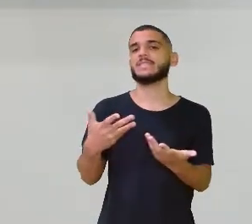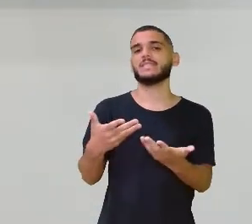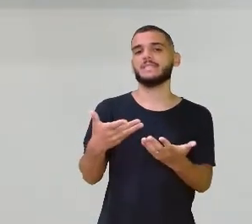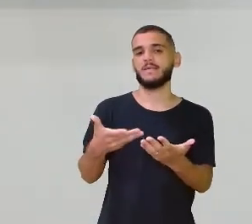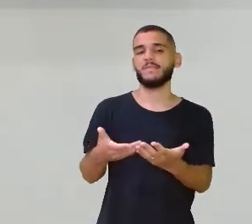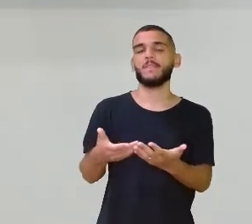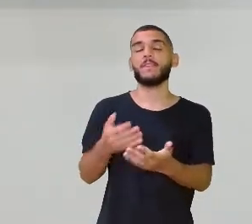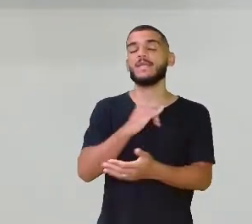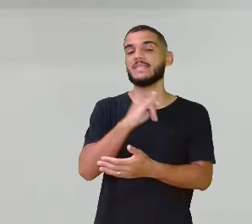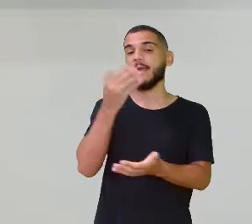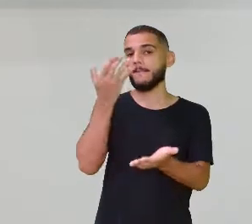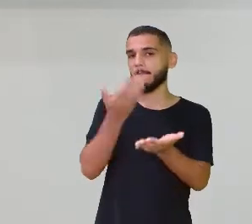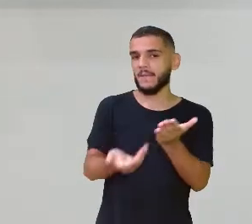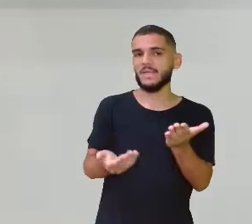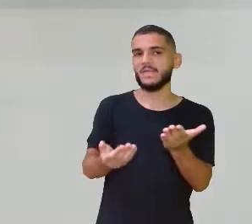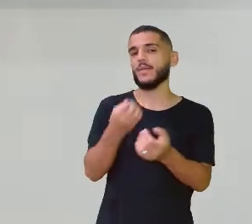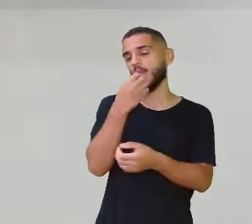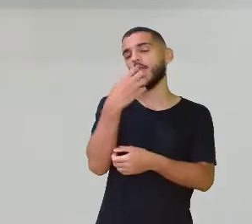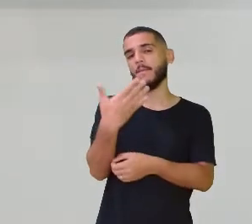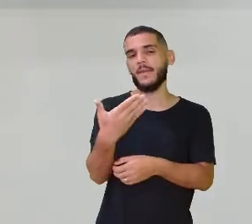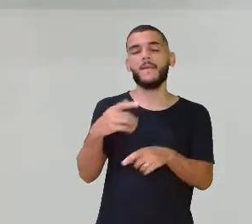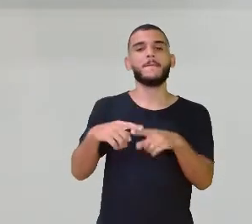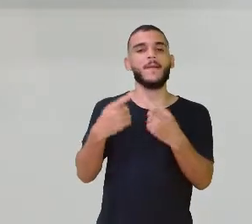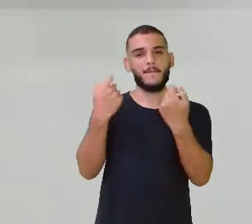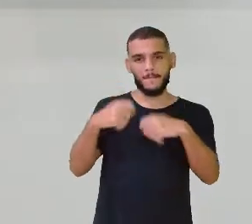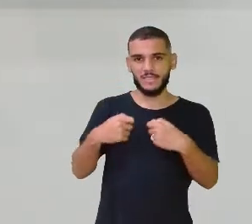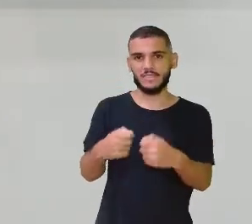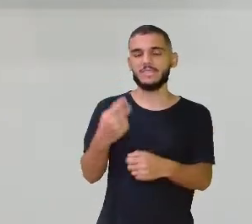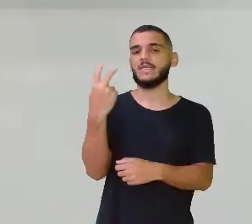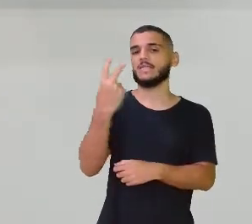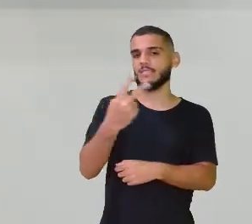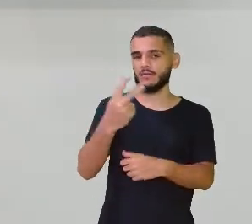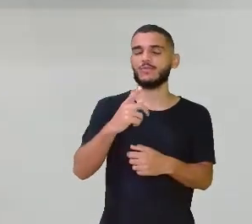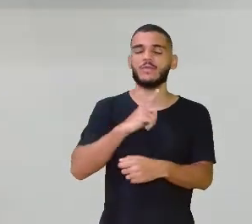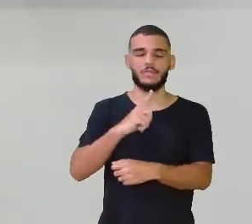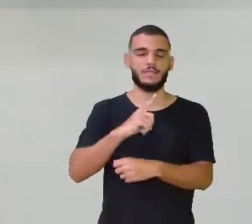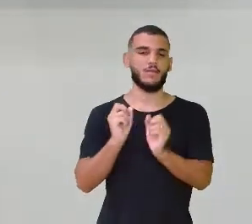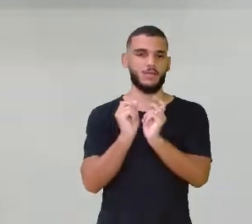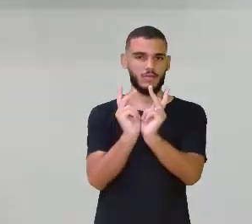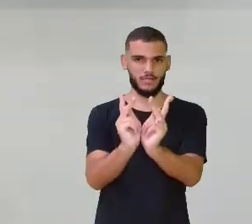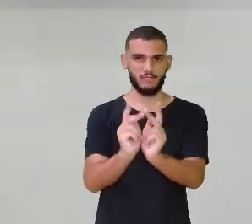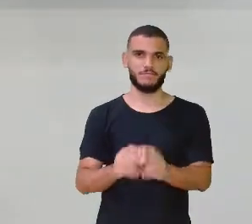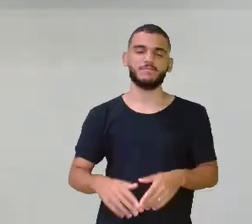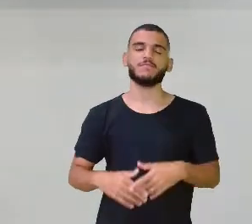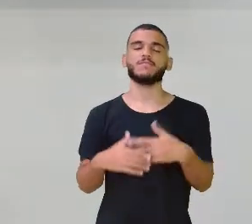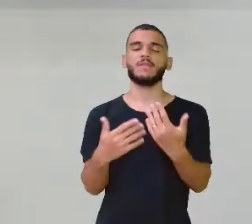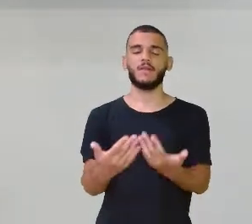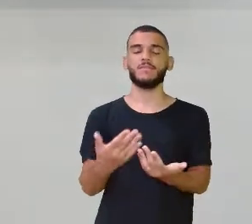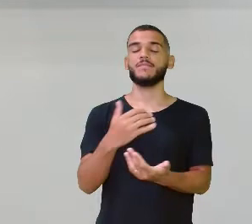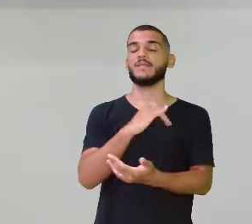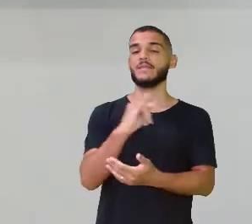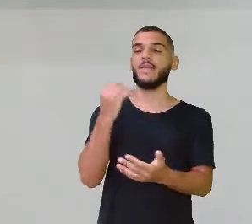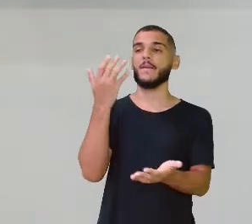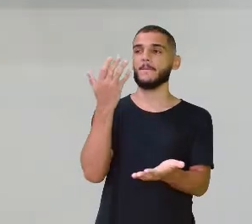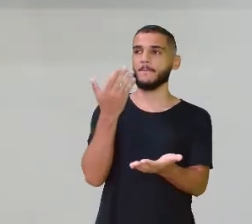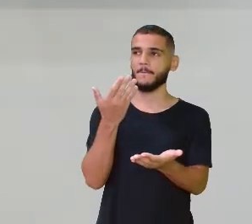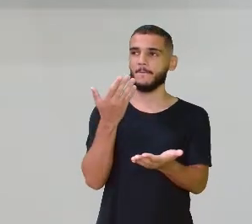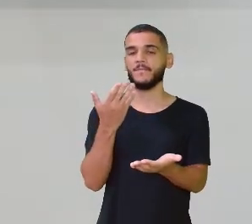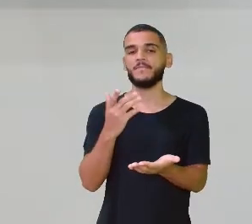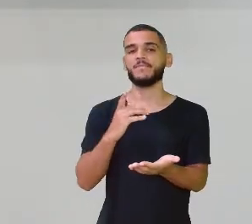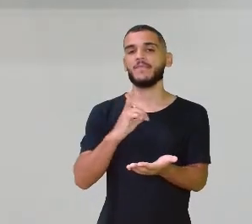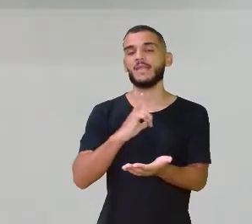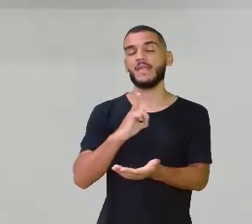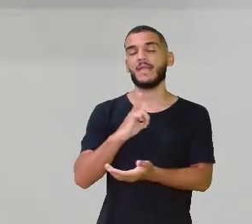tudo bem. Agora você tem que ir atrás da segunda via, tá certo? Então, a gente já viu aqui os documentos. Então, a gente chama a pessoa